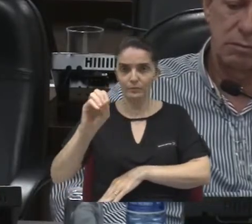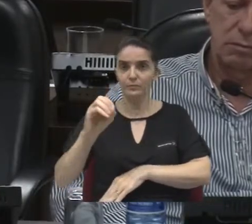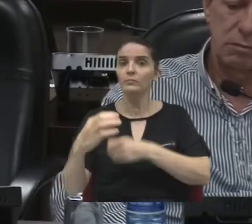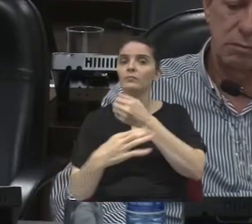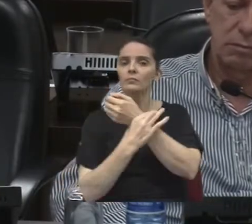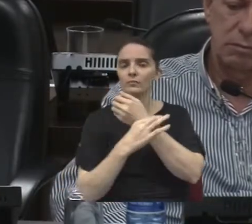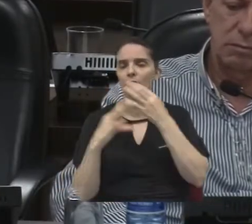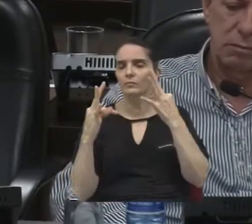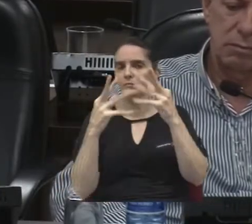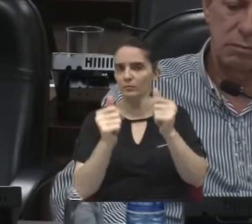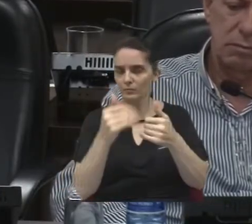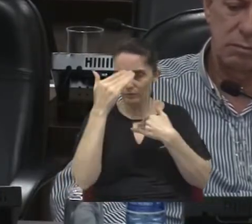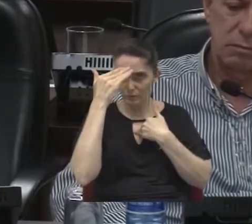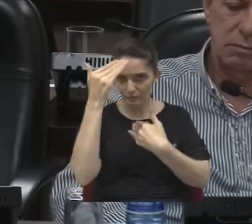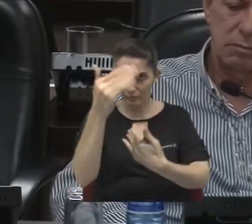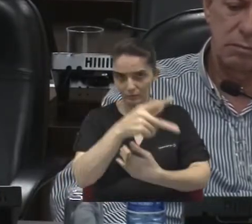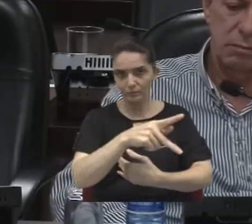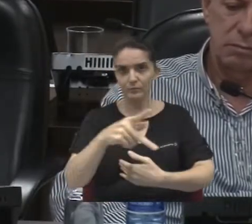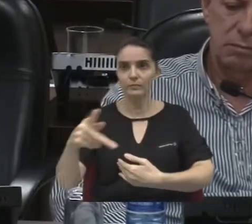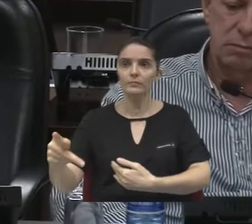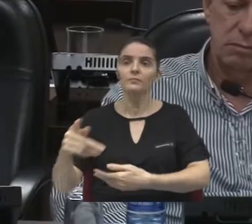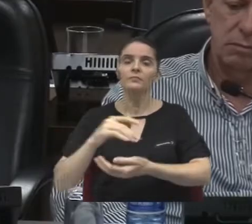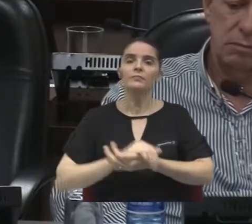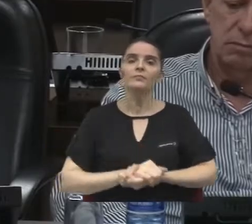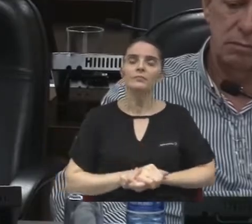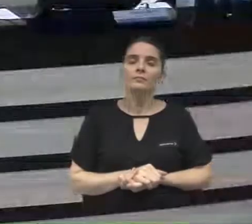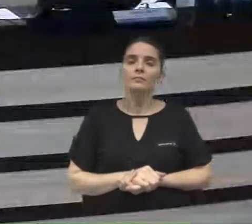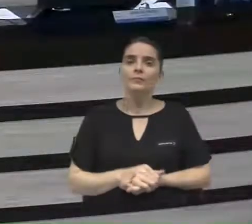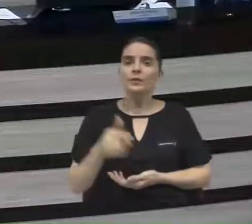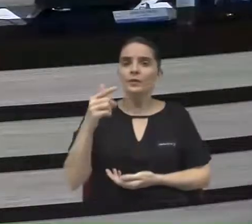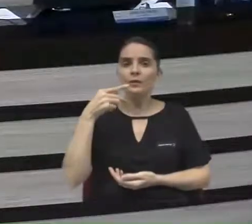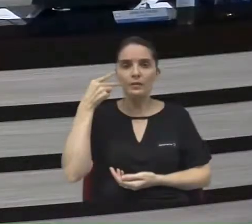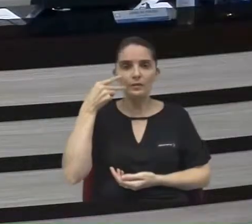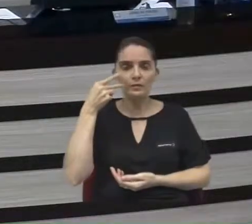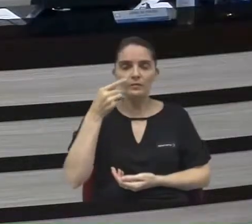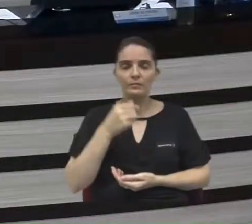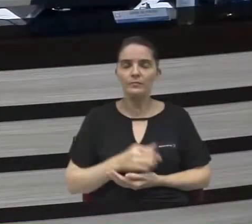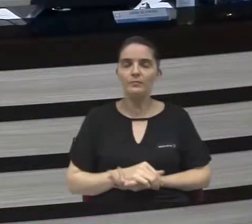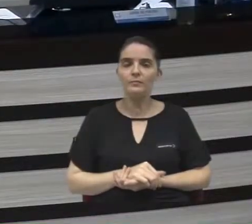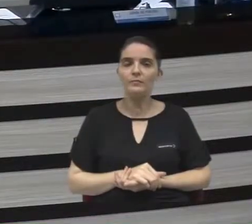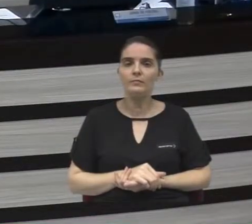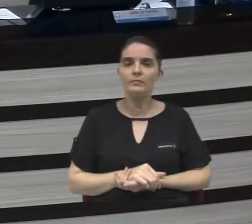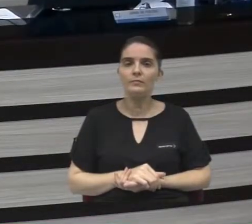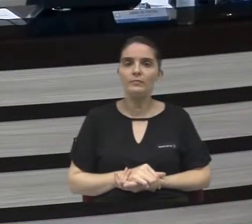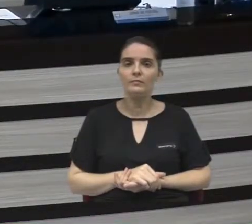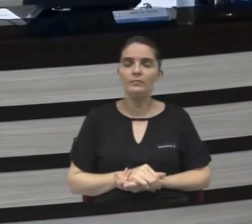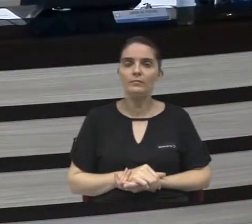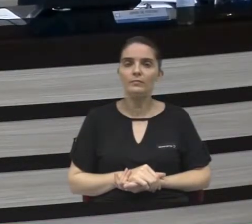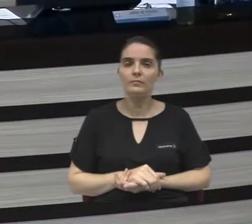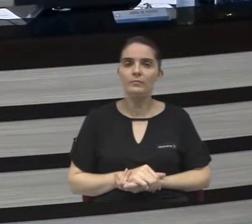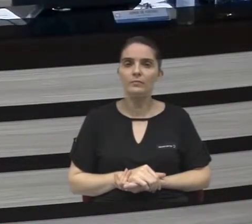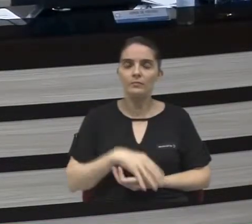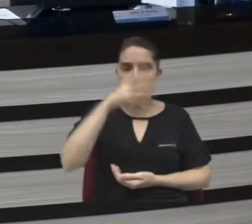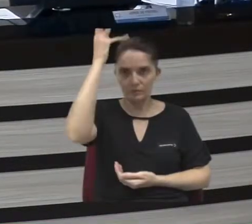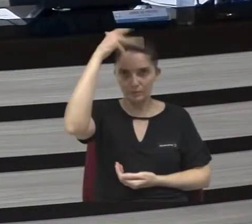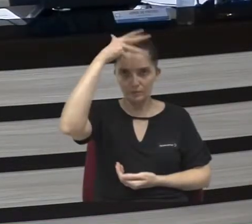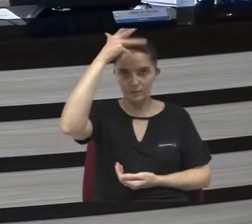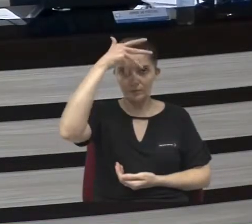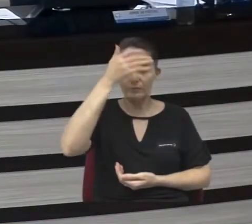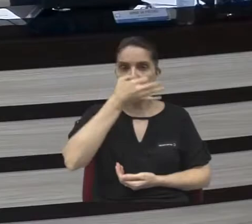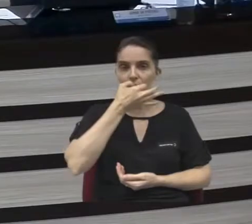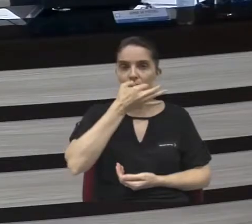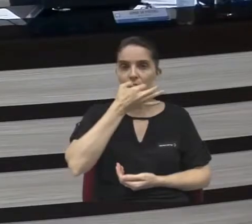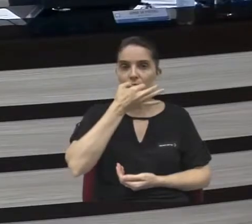de todos. Muito obrigada, senhor presidente. Mais algum vereador? Eu desejo discutir. Com a palavra, a nobre vereadora Érica Tanque. Depois